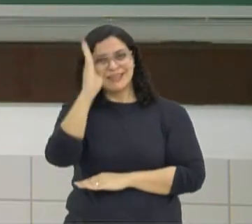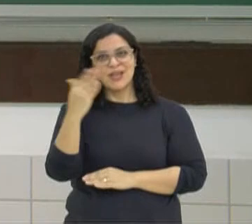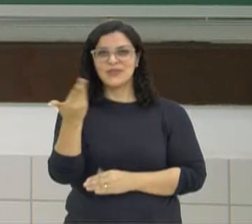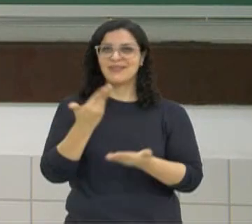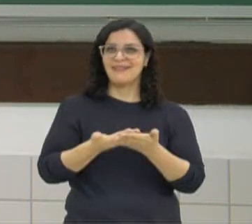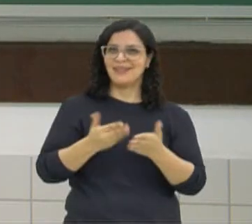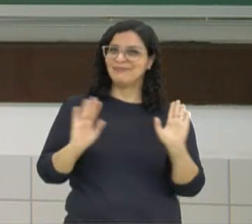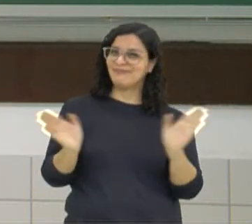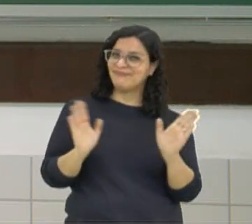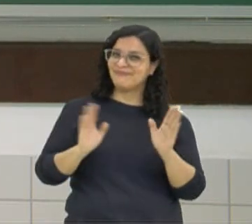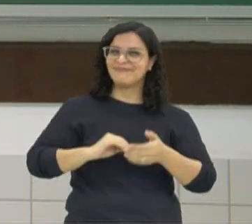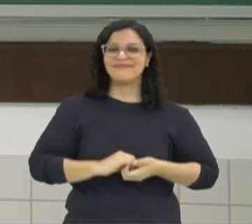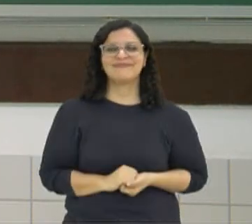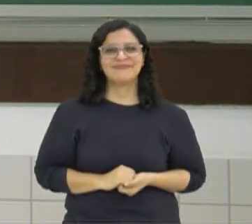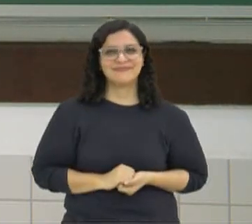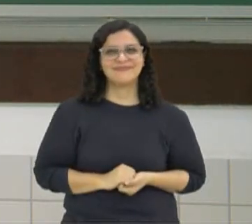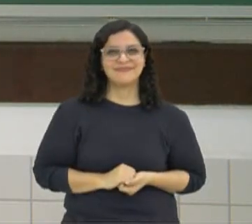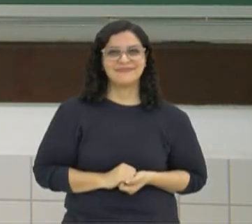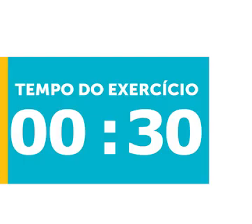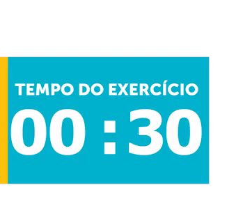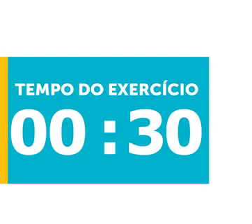próxima clase. Chao.